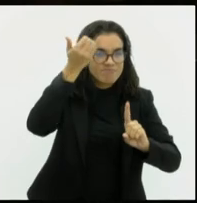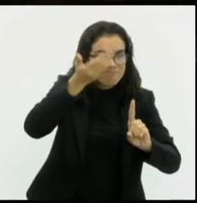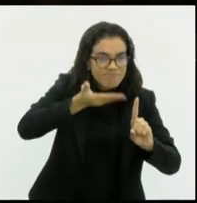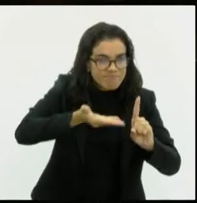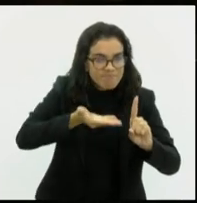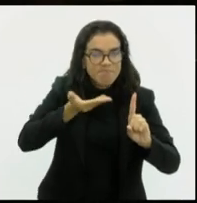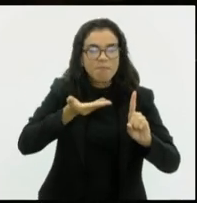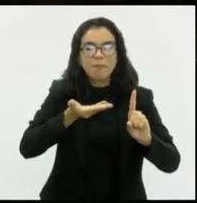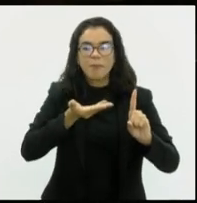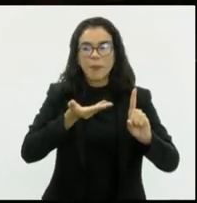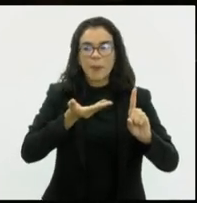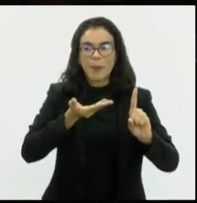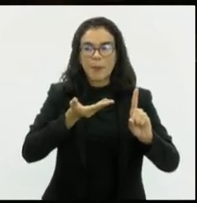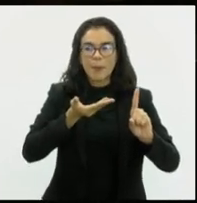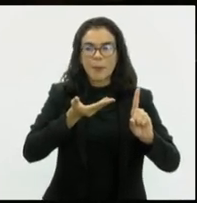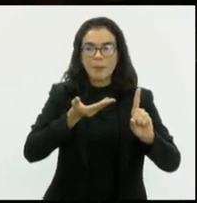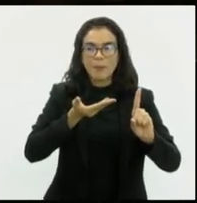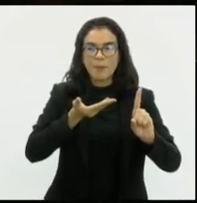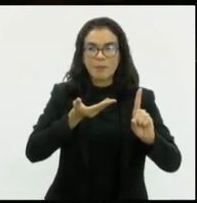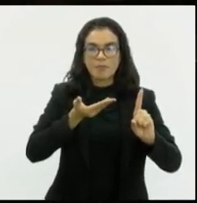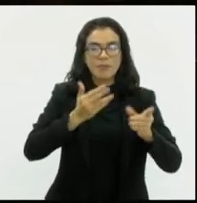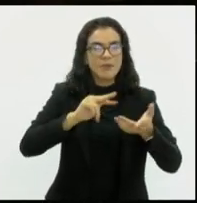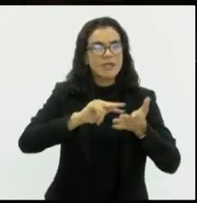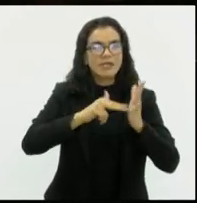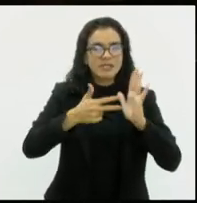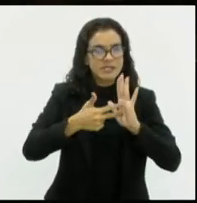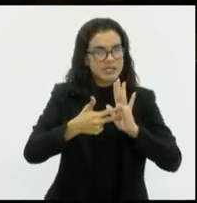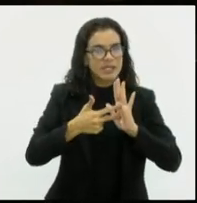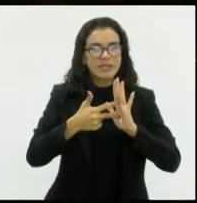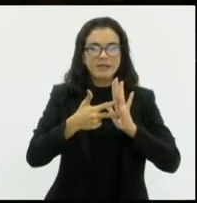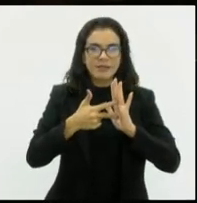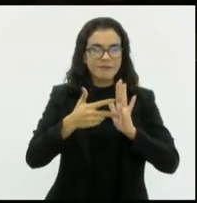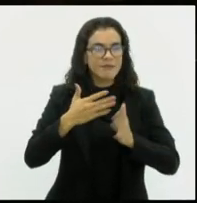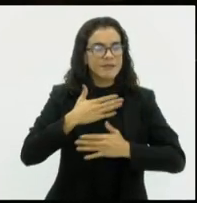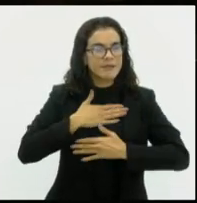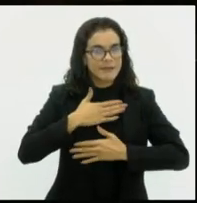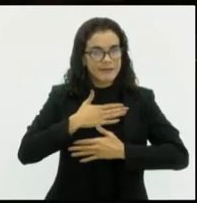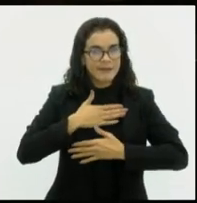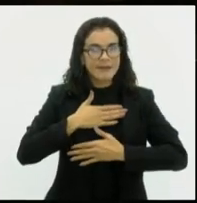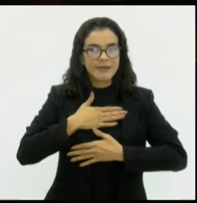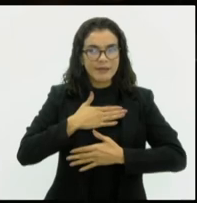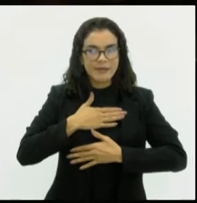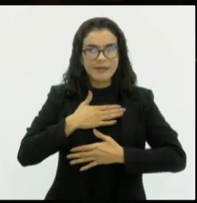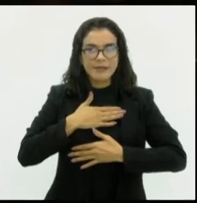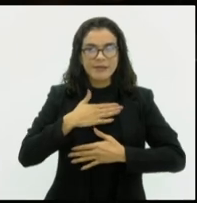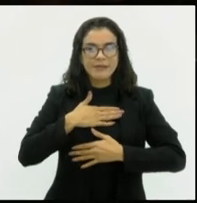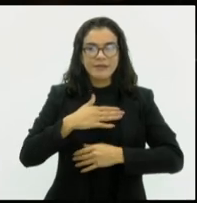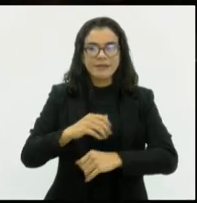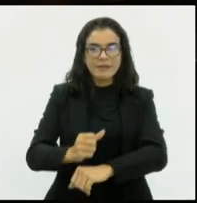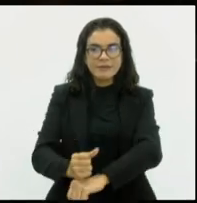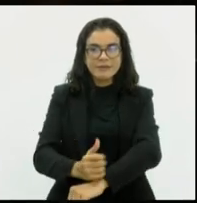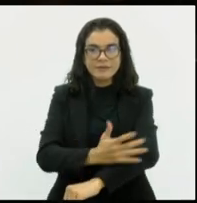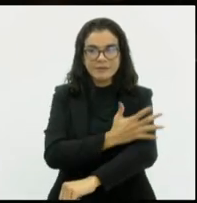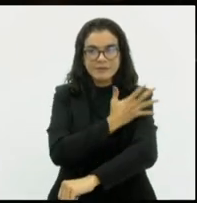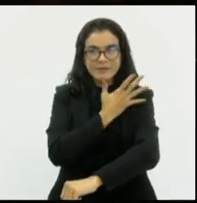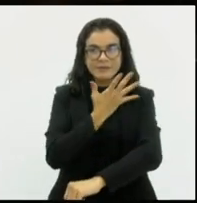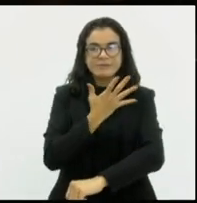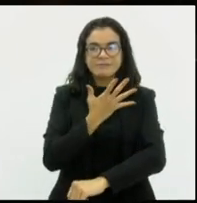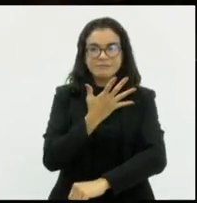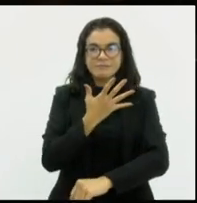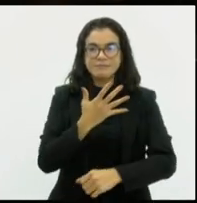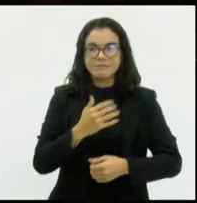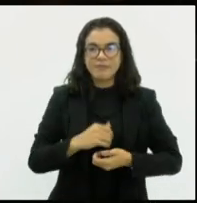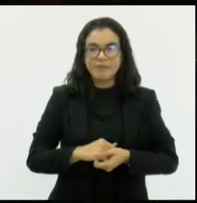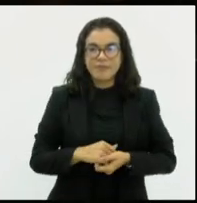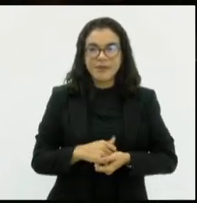muito, muito, muito significativa e muito, com muita emoção, envolvendo muita emoção. Eu